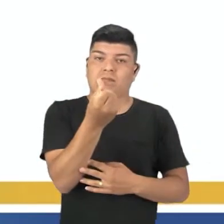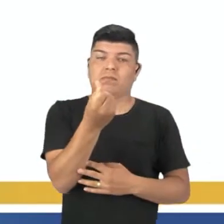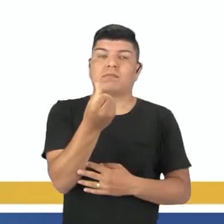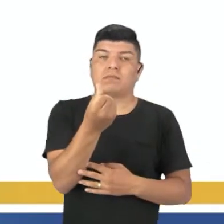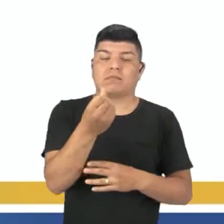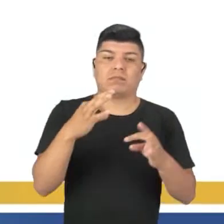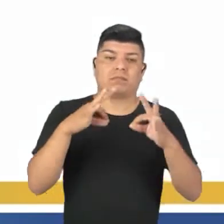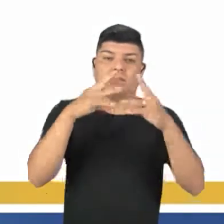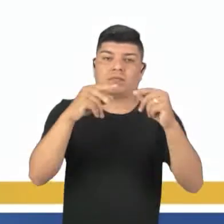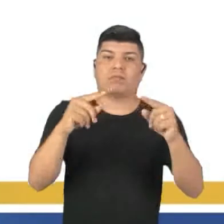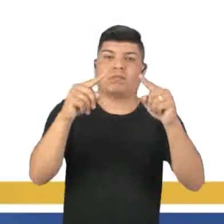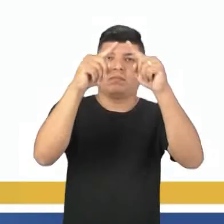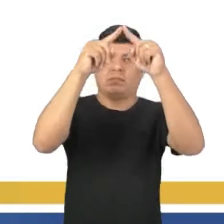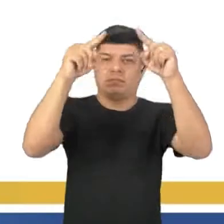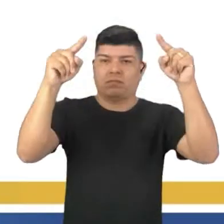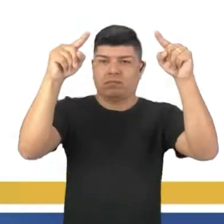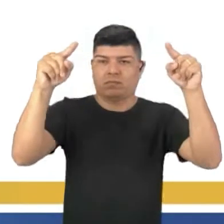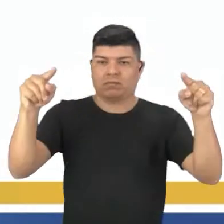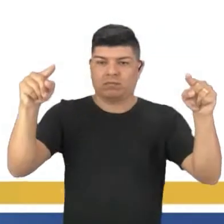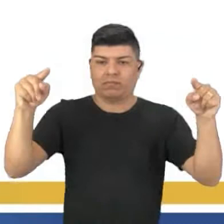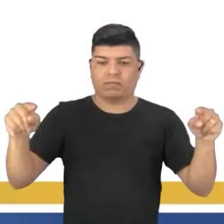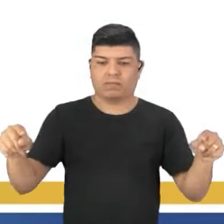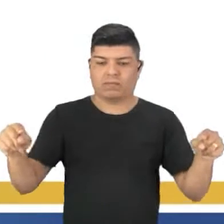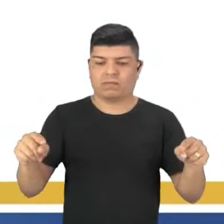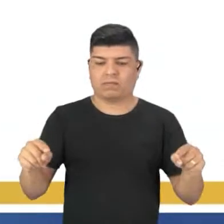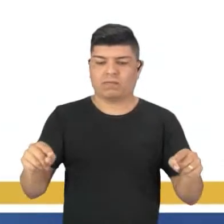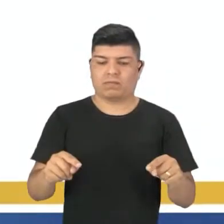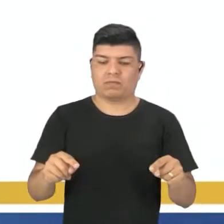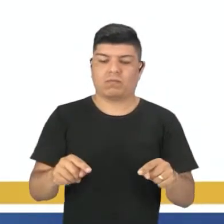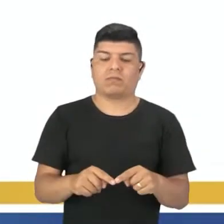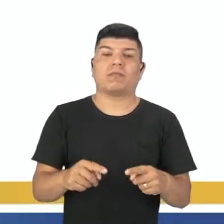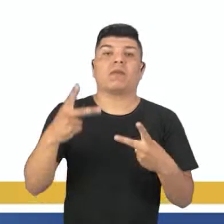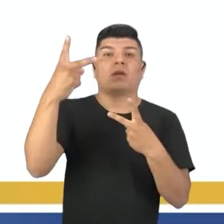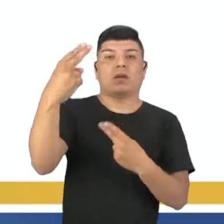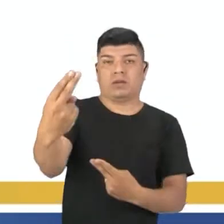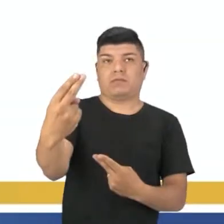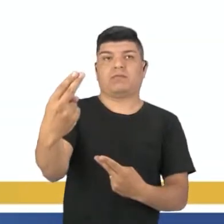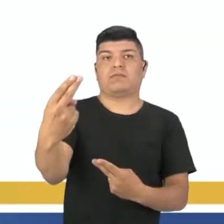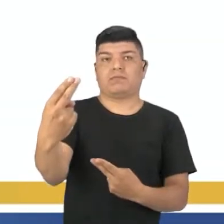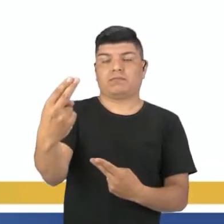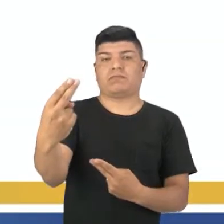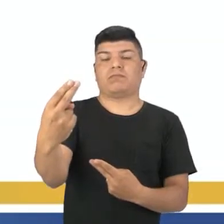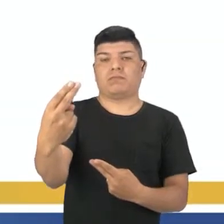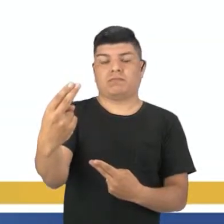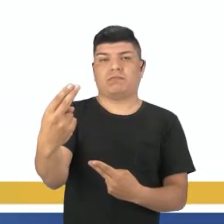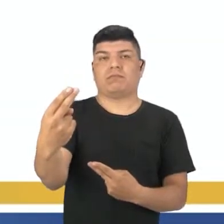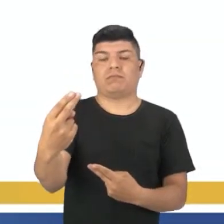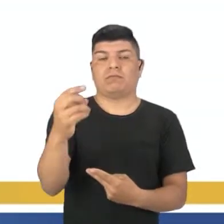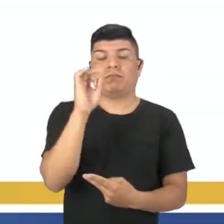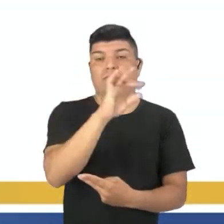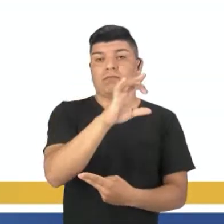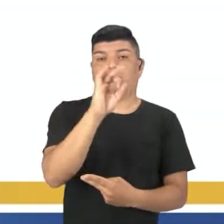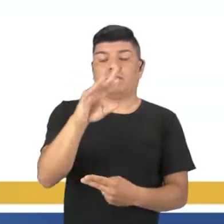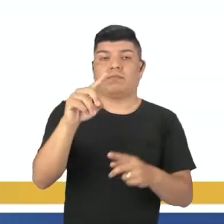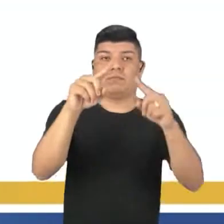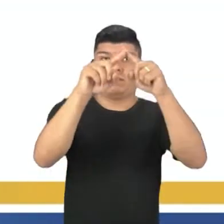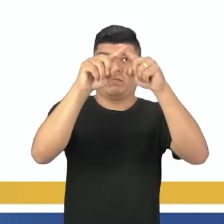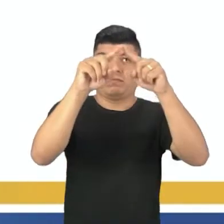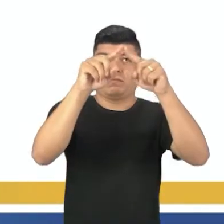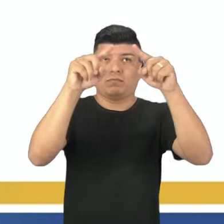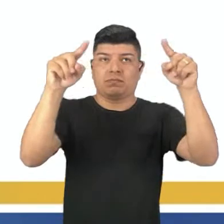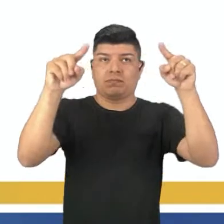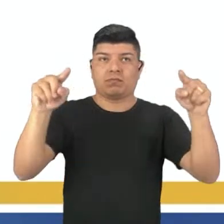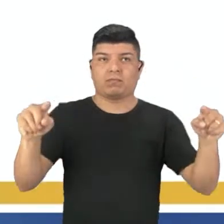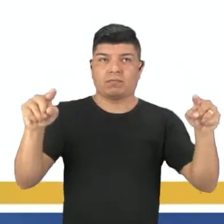porque tem todos os lados com a mesma medida aí, né? E todos os ângulos internos também com a mesma medida. Então, cada lado aí dessa caixa tem